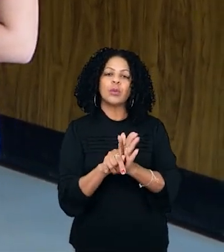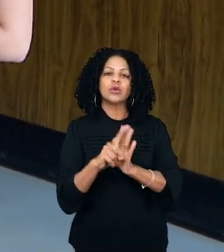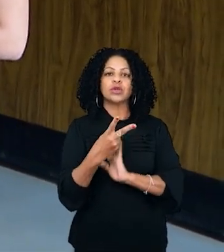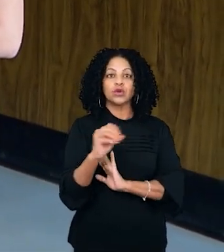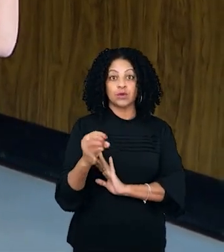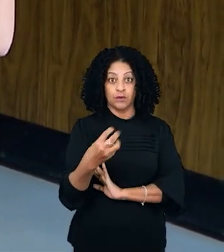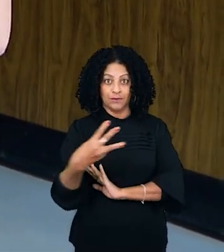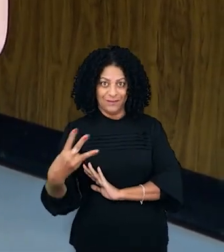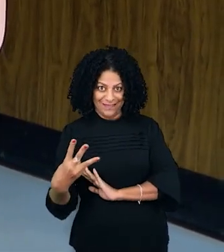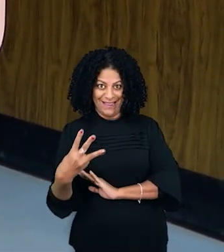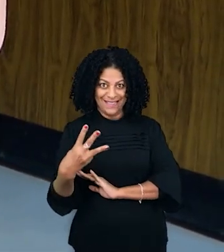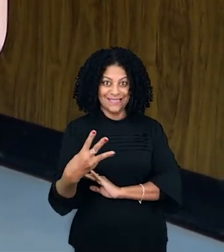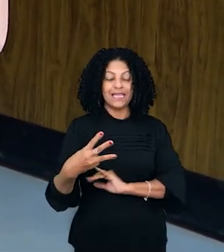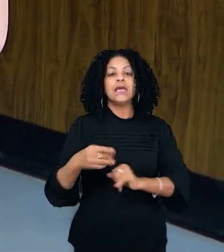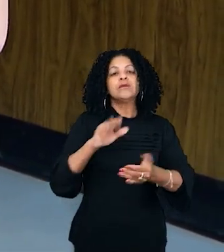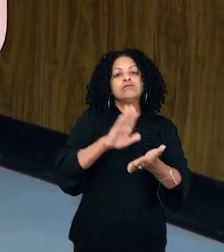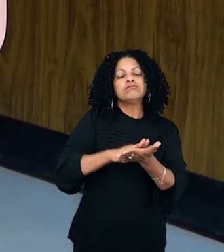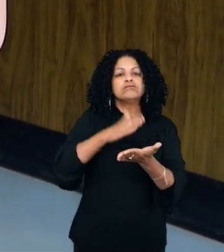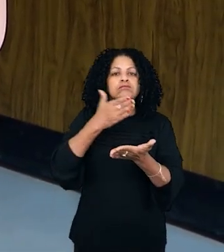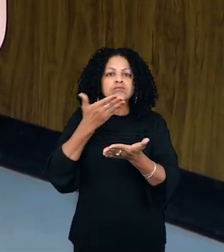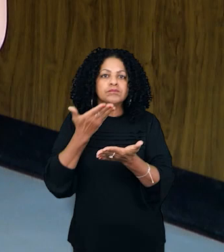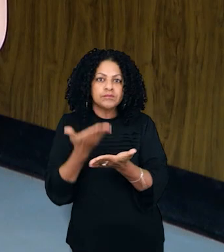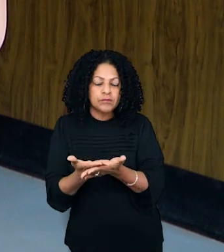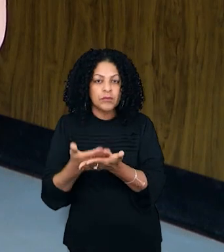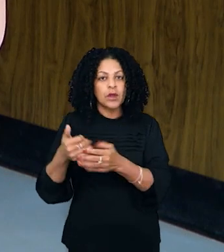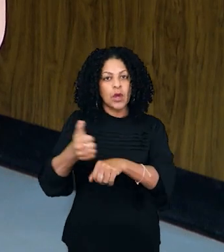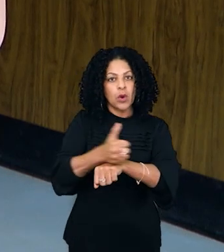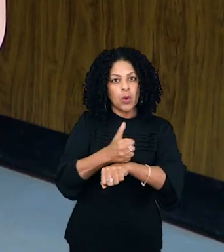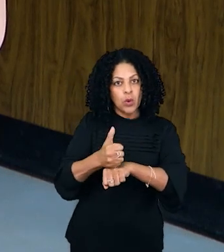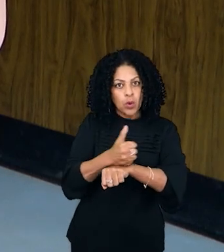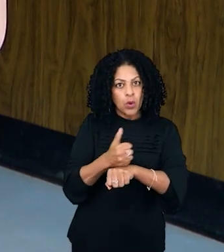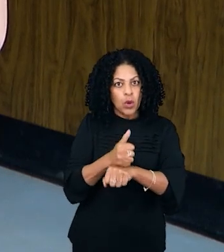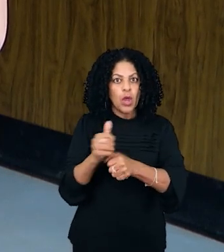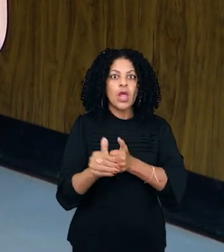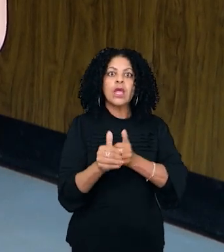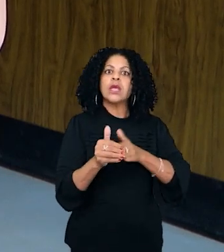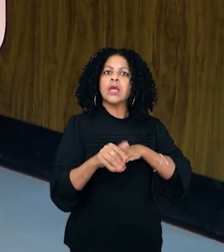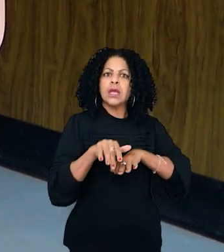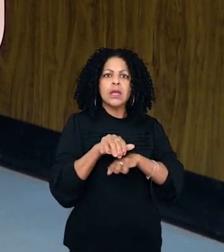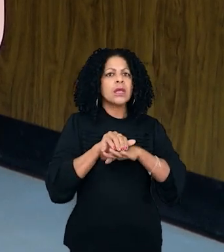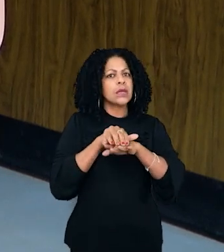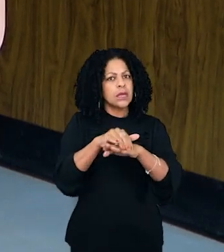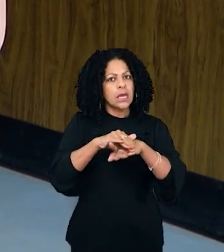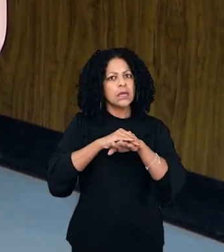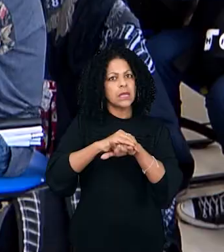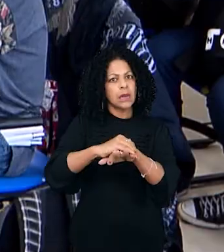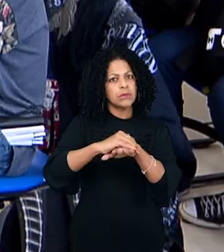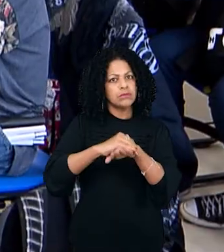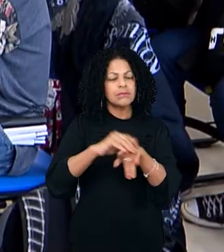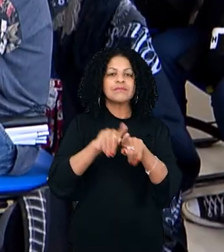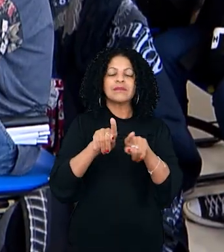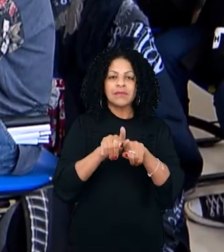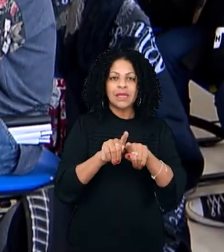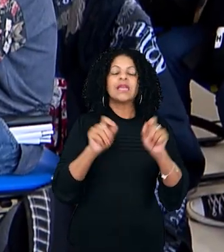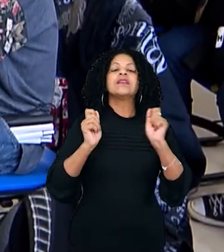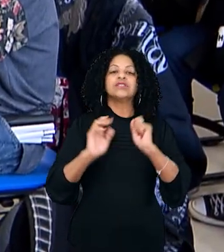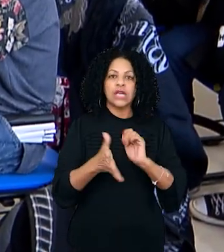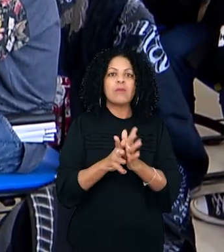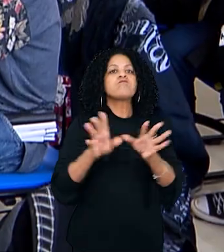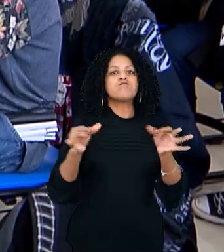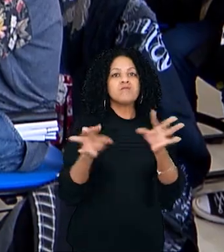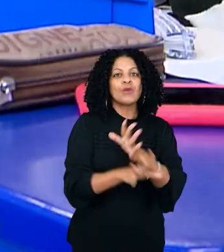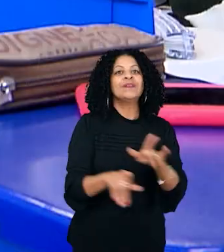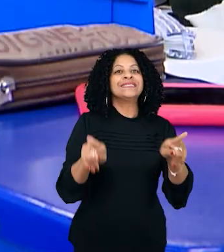outubro de 2023 que a profissão de tradutor, intérprete e guia-intérprete da língua brasileira de